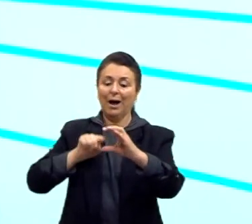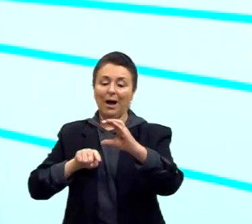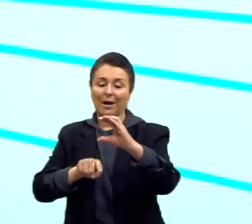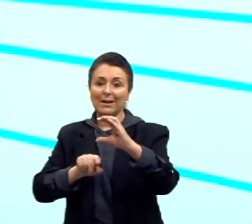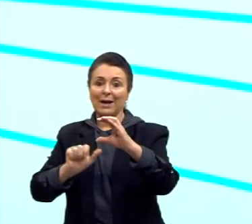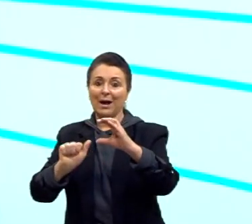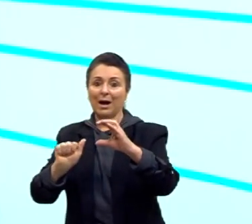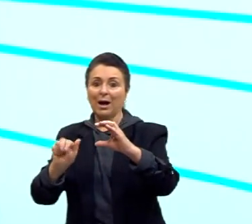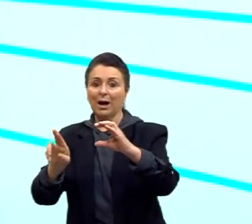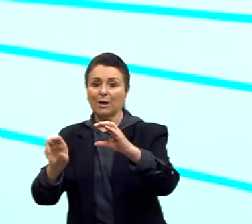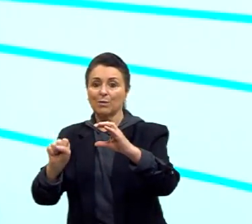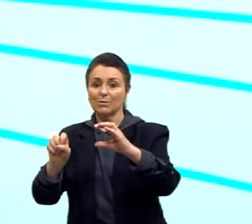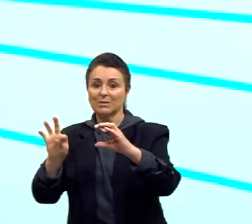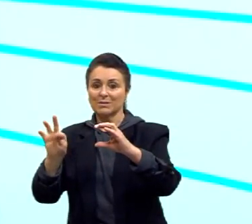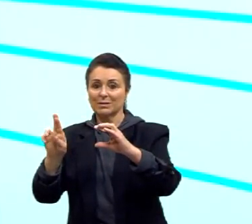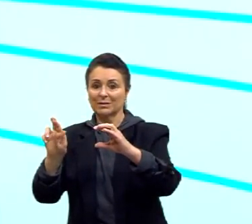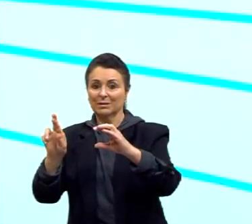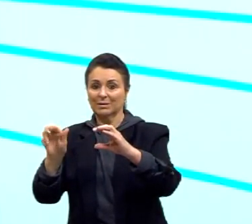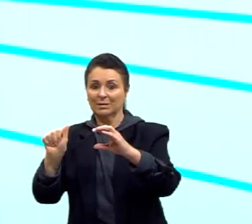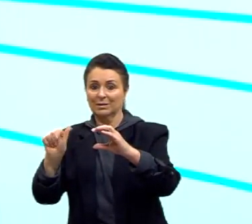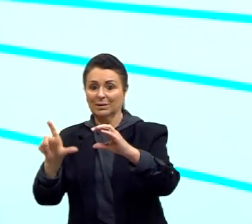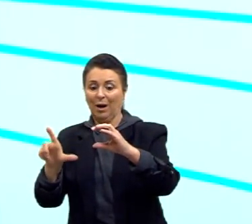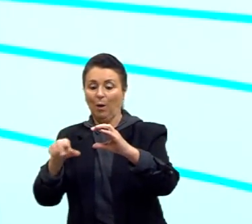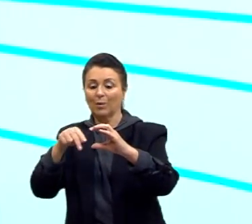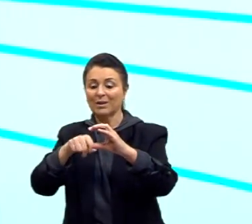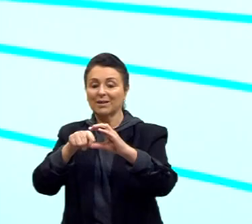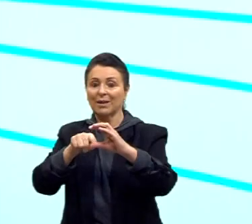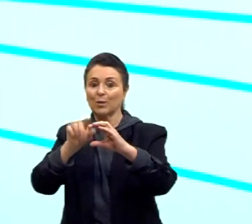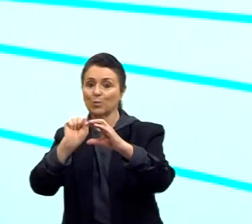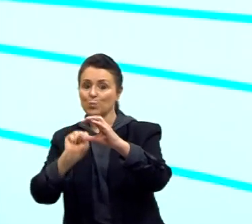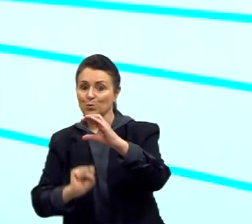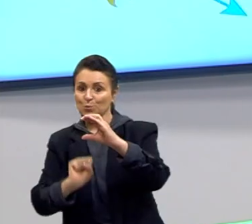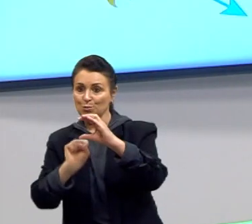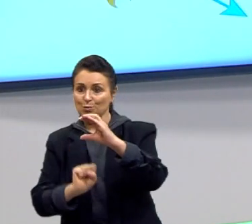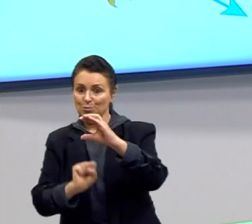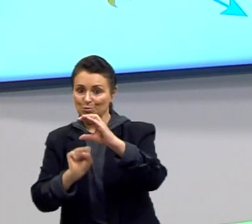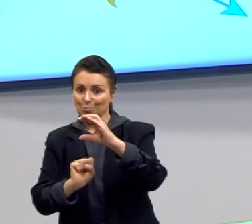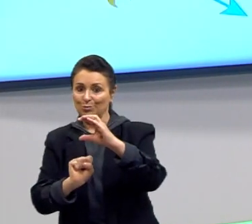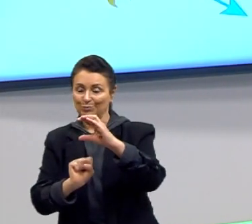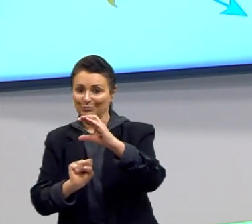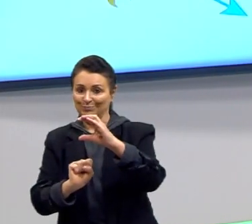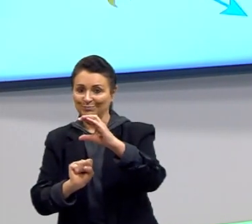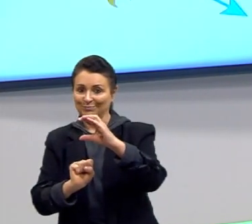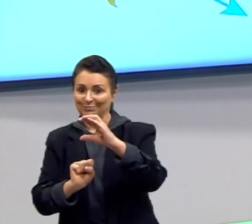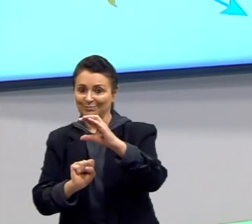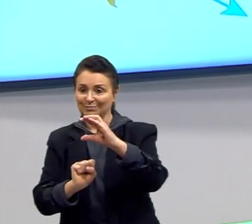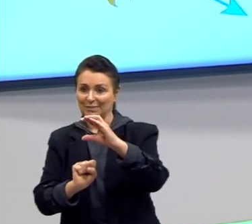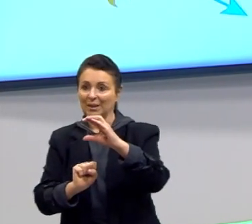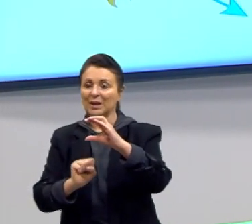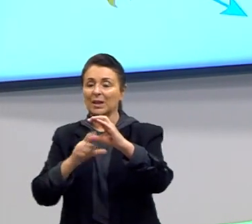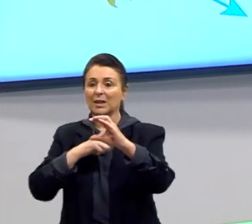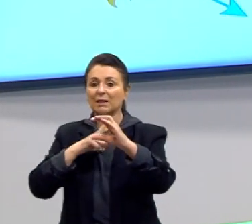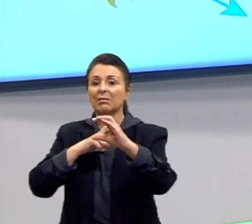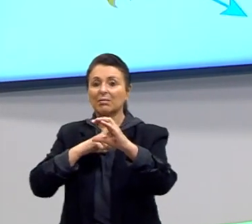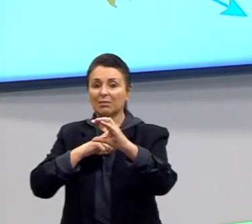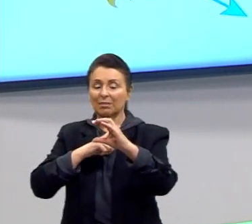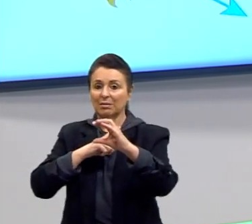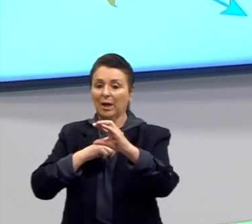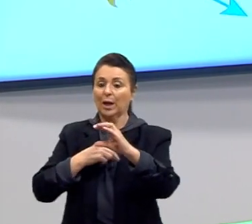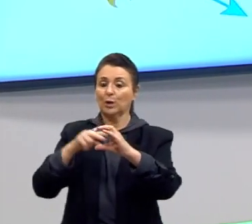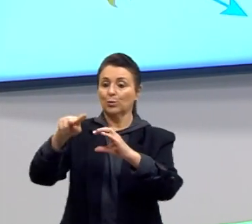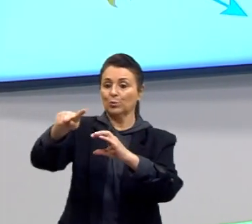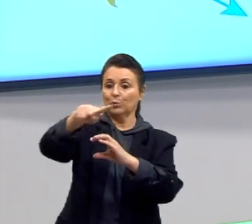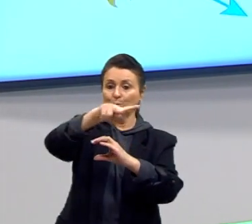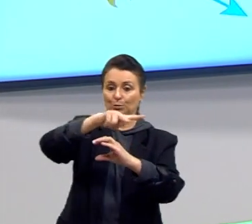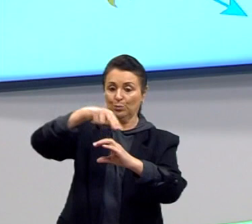Aurora austral né Essa aqui então no Polo sul do nosso planeta tá então existem dando